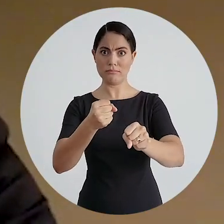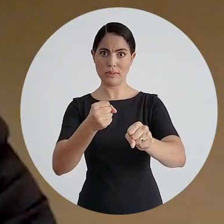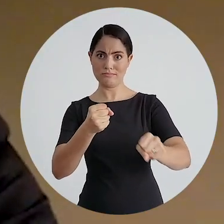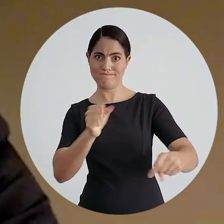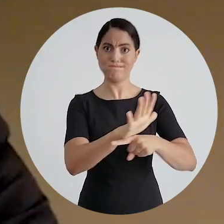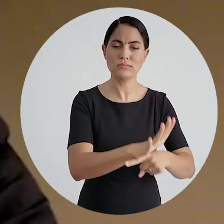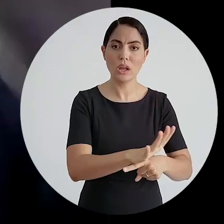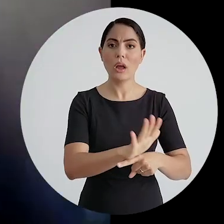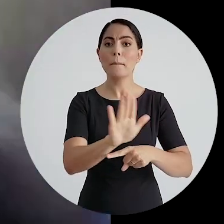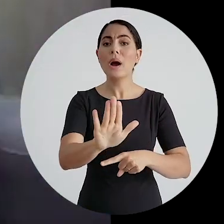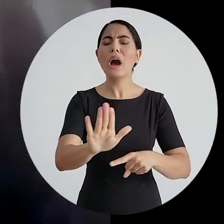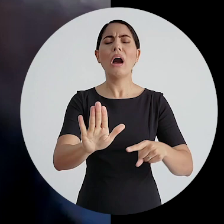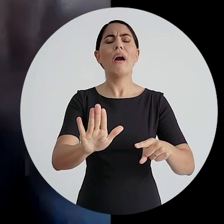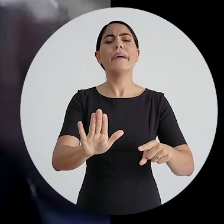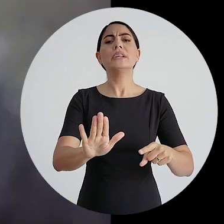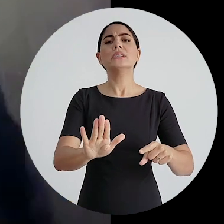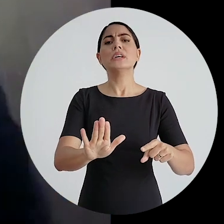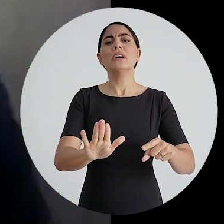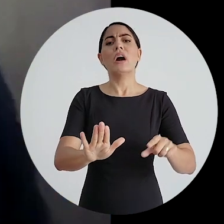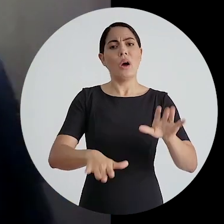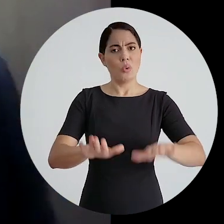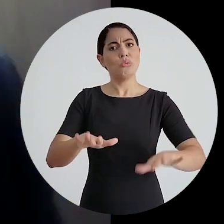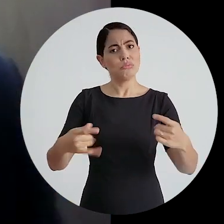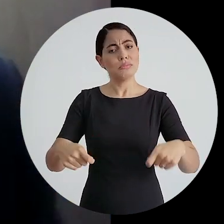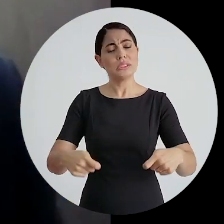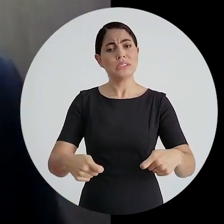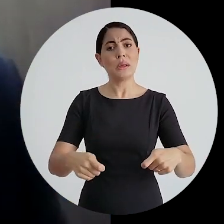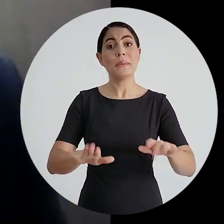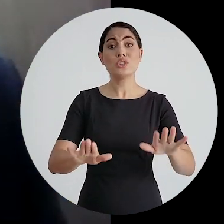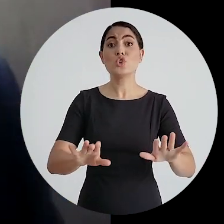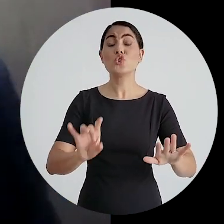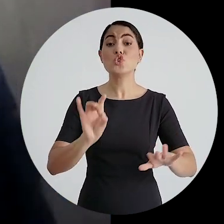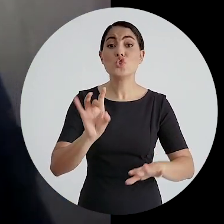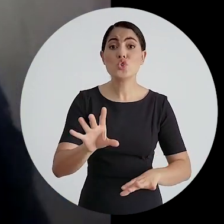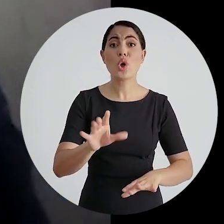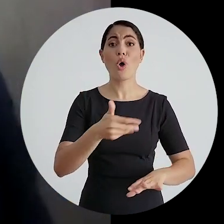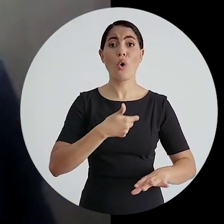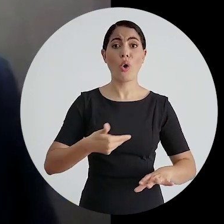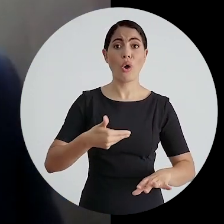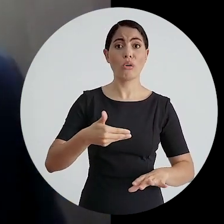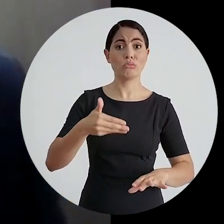da força. E só o Estado tem um monopólio